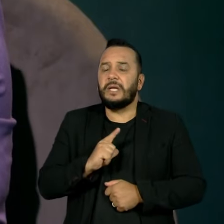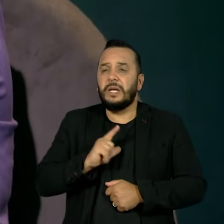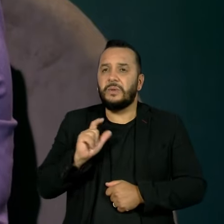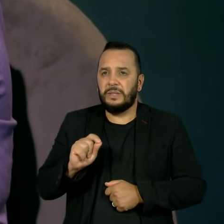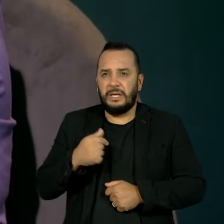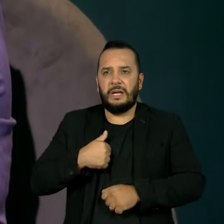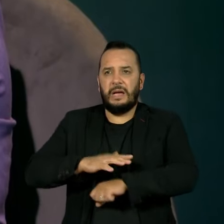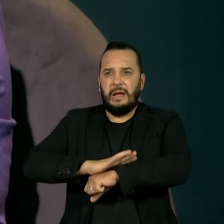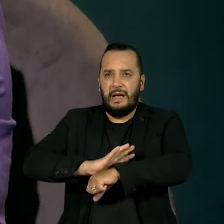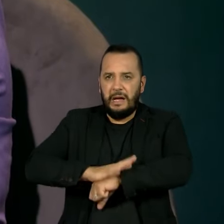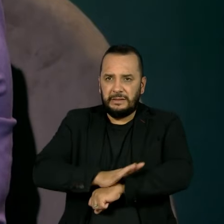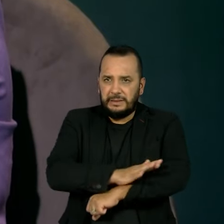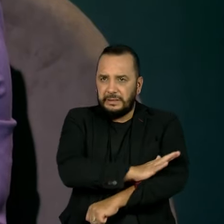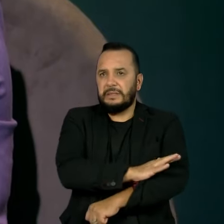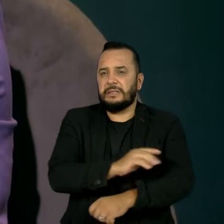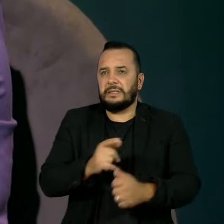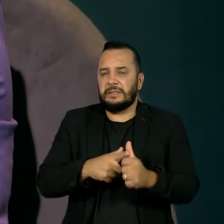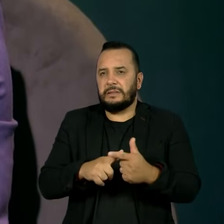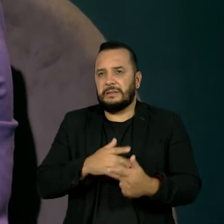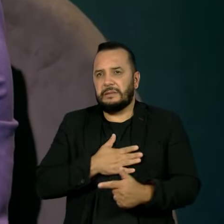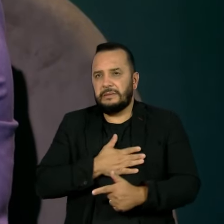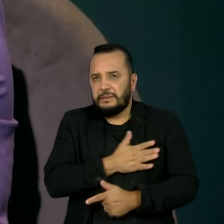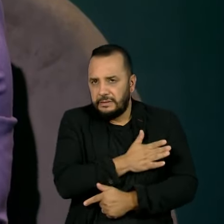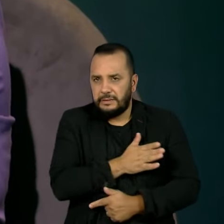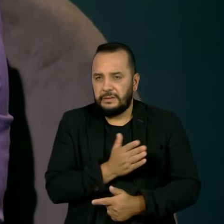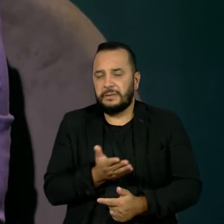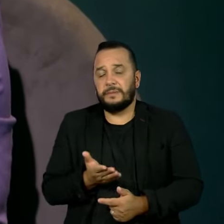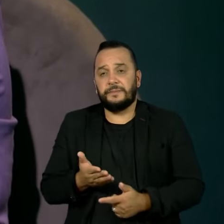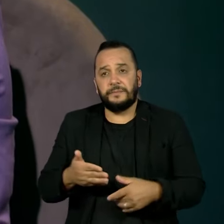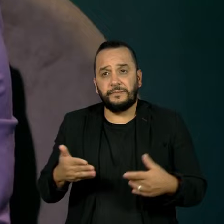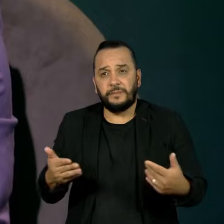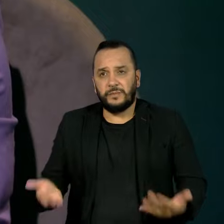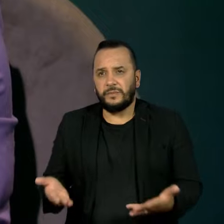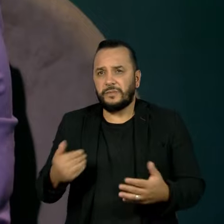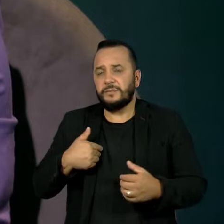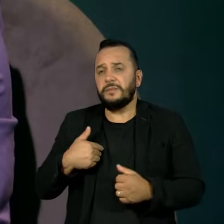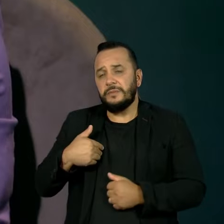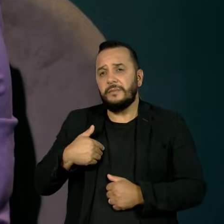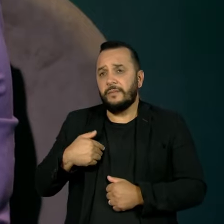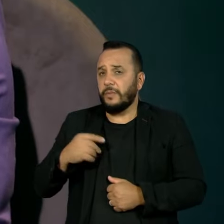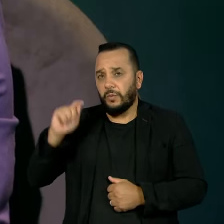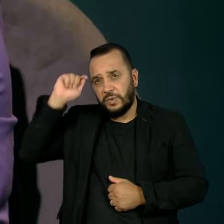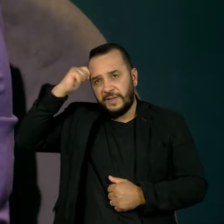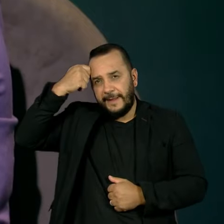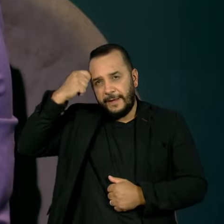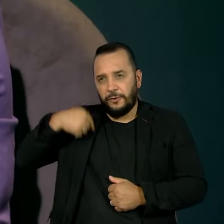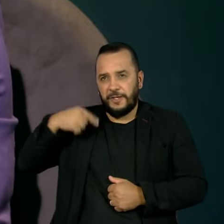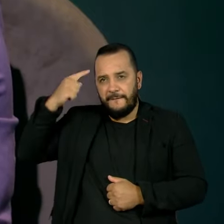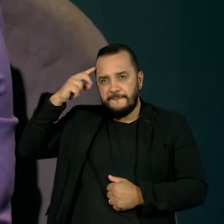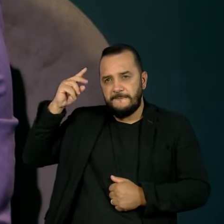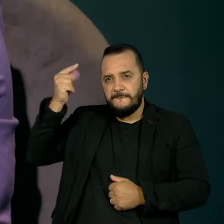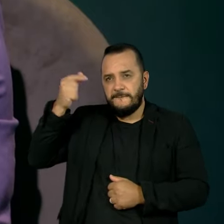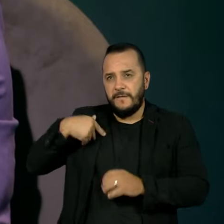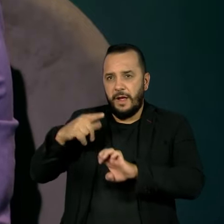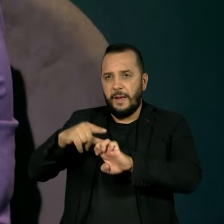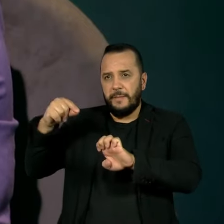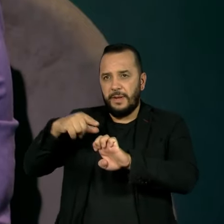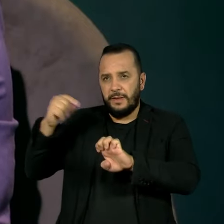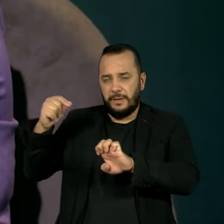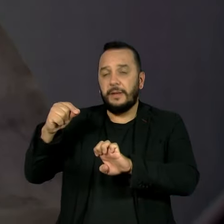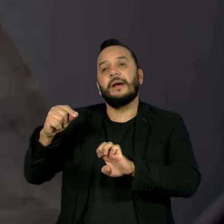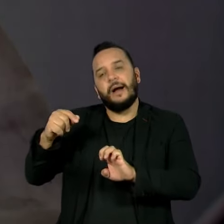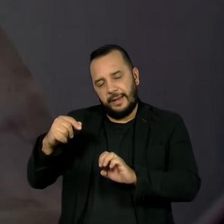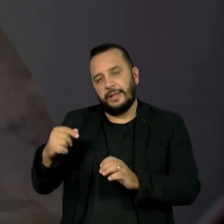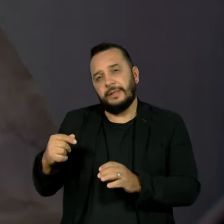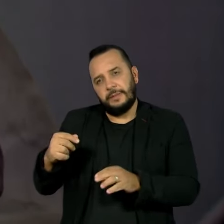do racismo, discriminação, enfim, ele opta por empreender e aí que nasce o empreendedorismo por